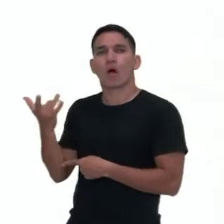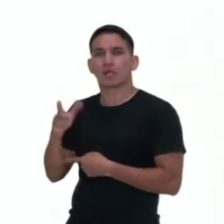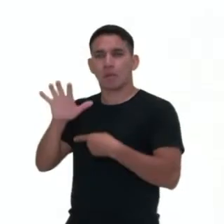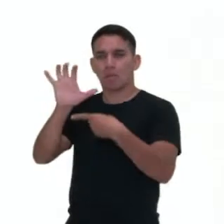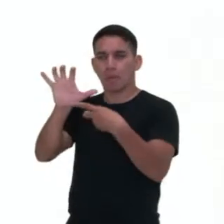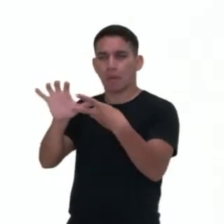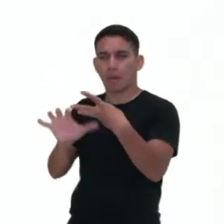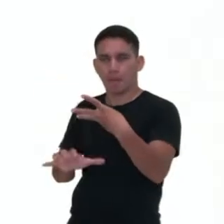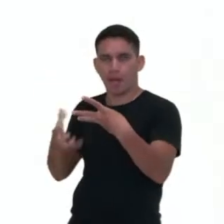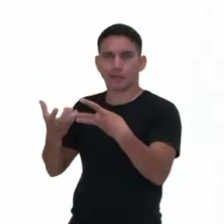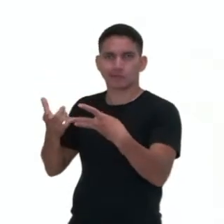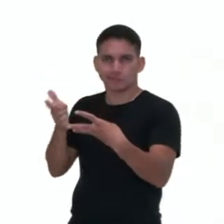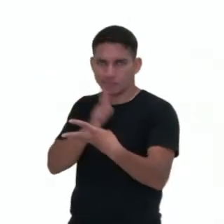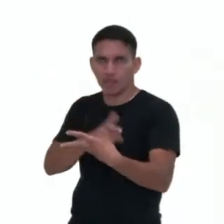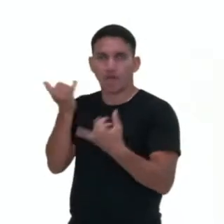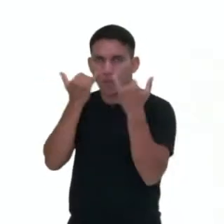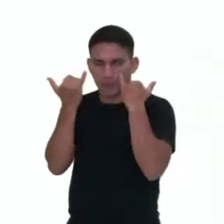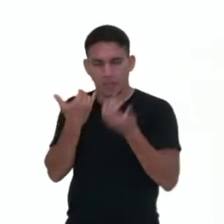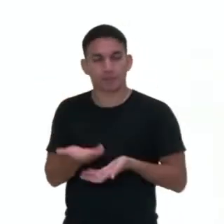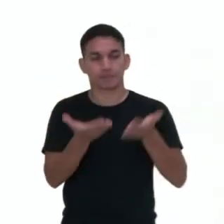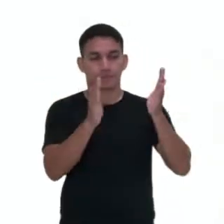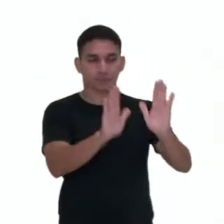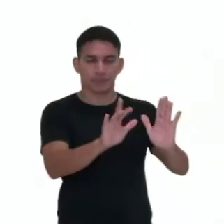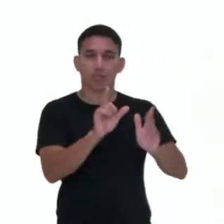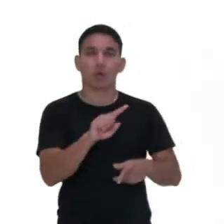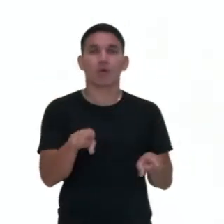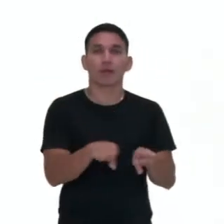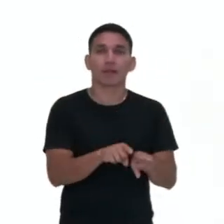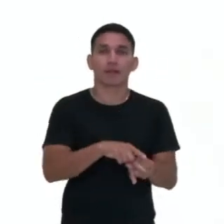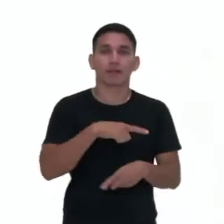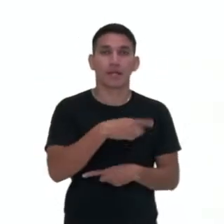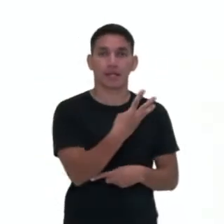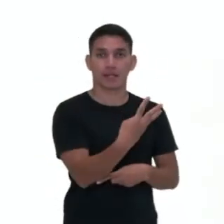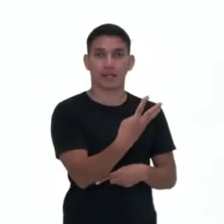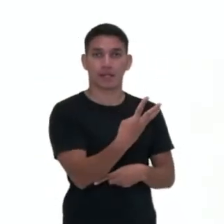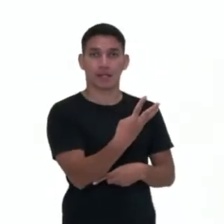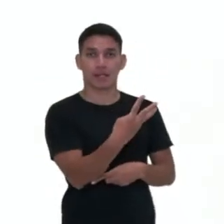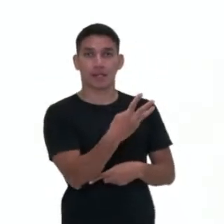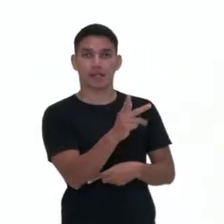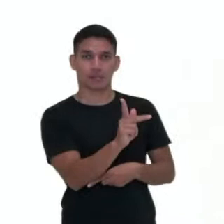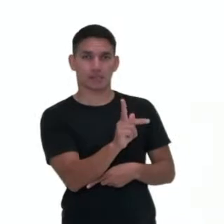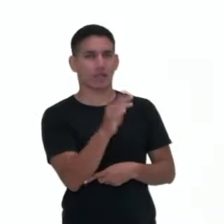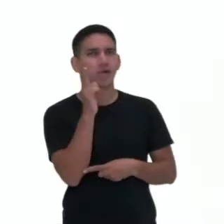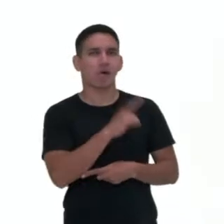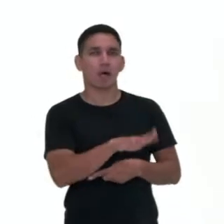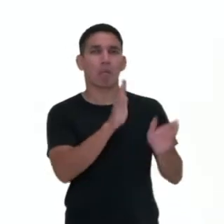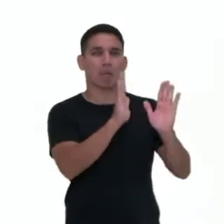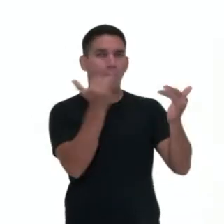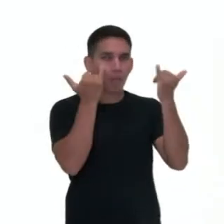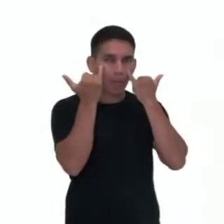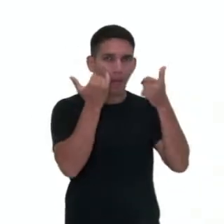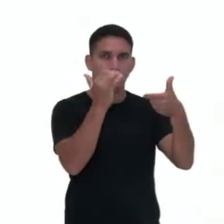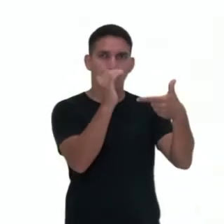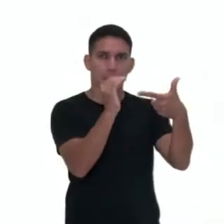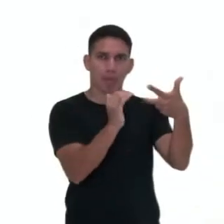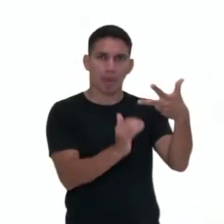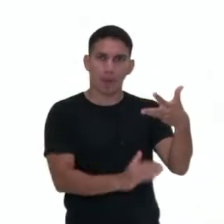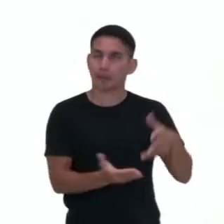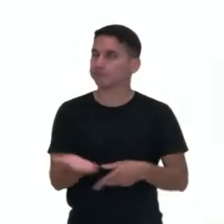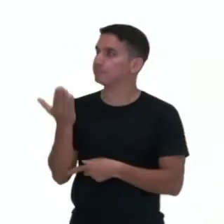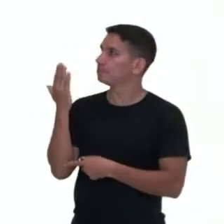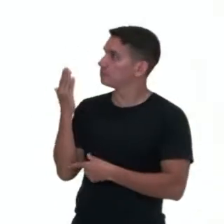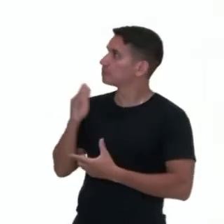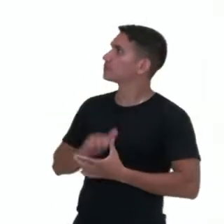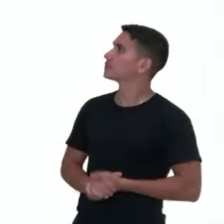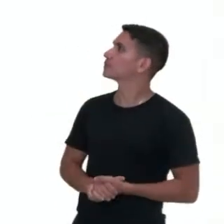32 kg de batata. Para o abrigo 2, são doados 30 kg de arroz, 24 kg de feijão, 35